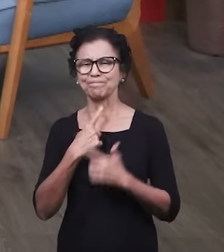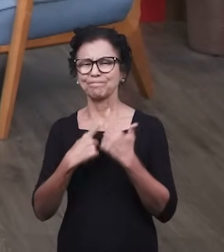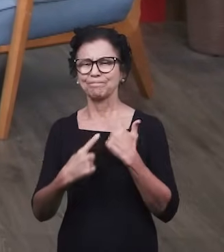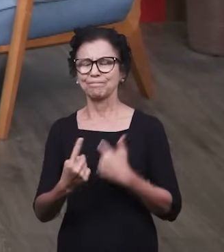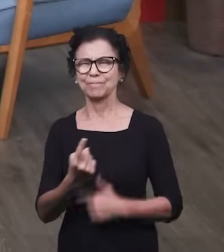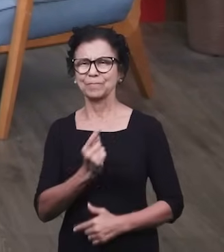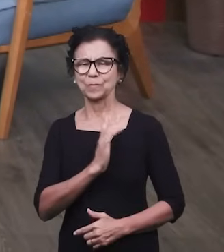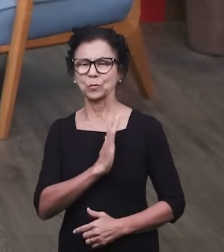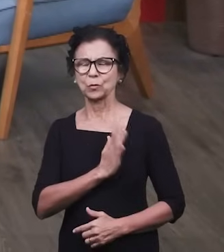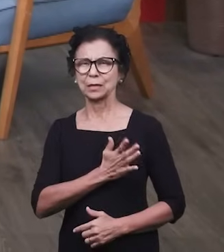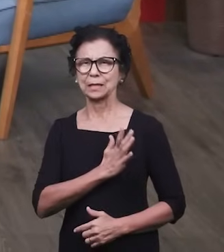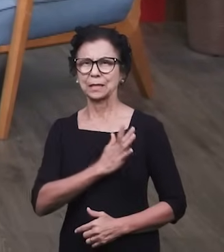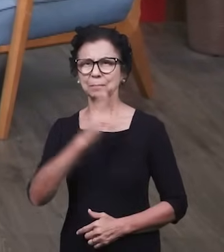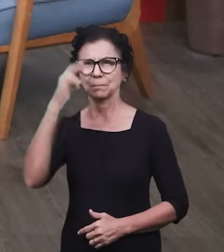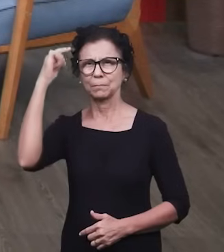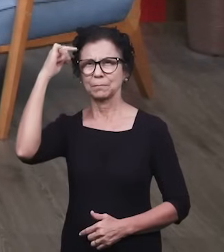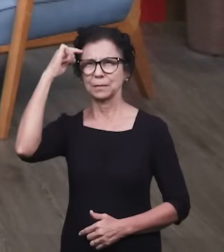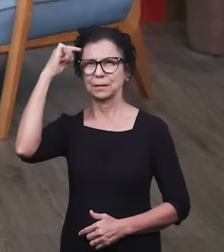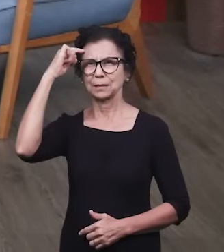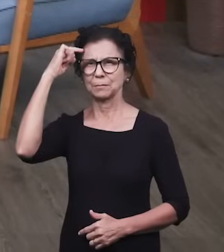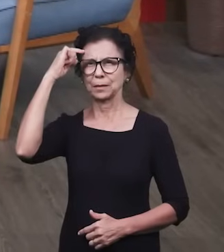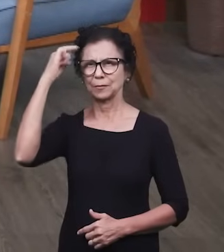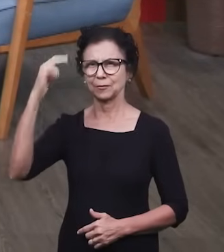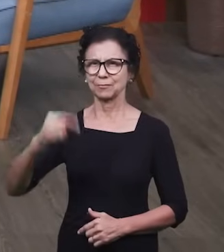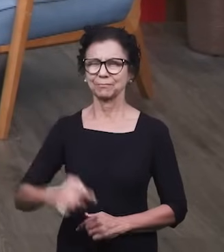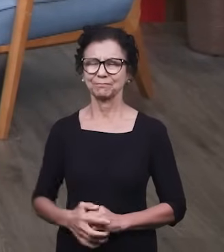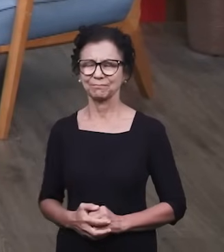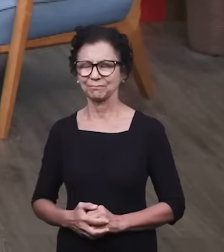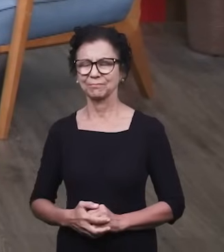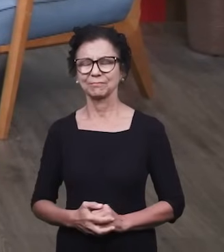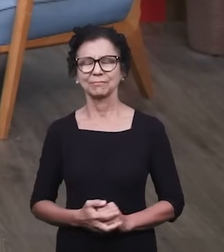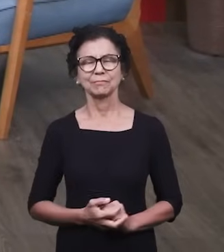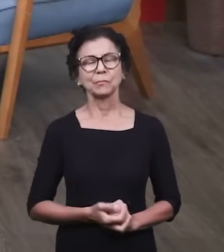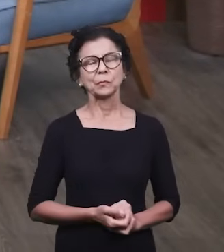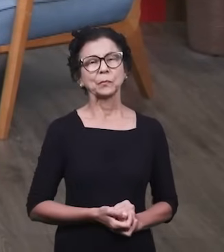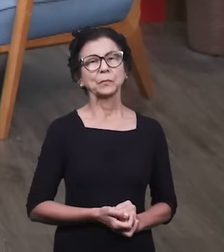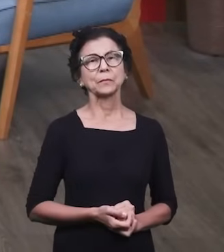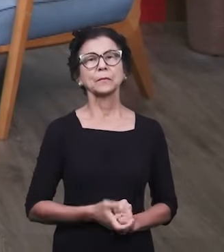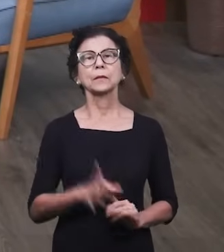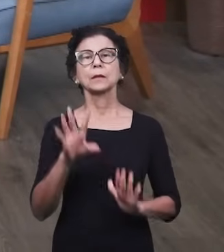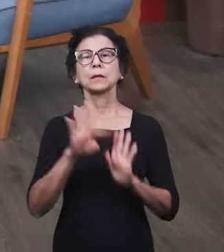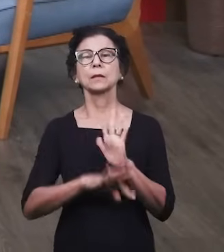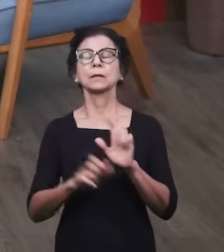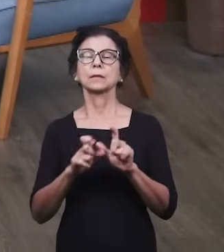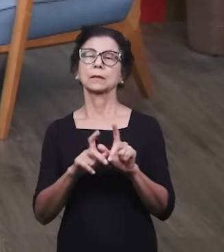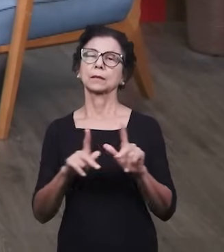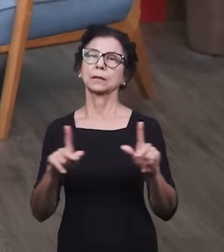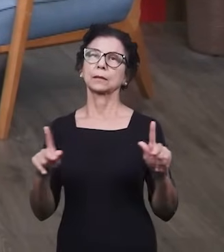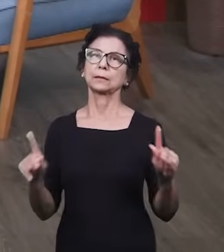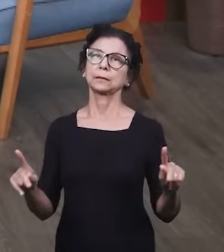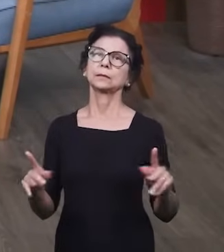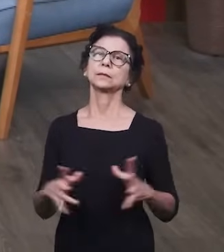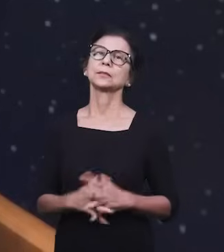a palavra revelada. Isso é maravilhoso. Agora, eu ia falando que o texto de Apocalipse, nós comentamos muito